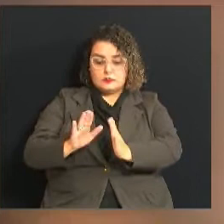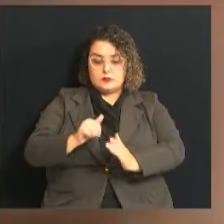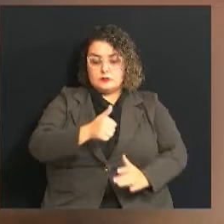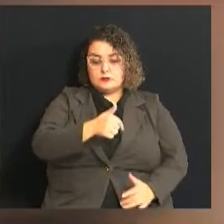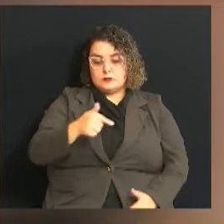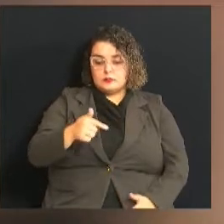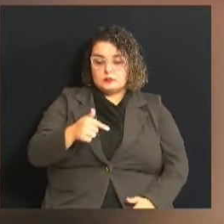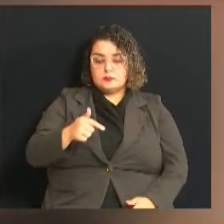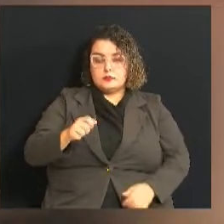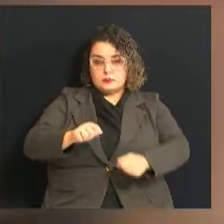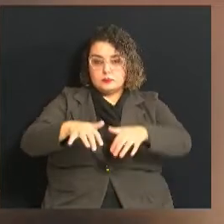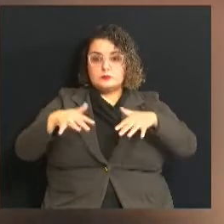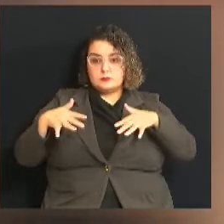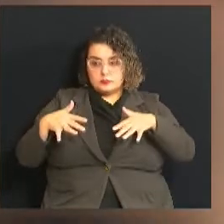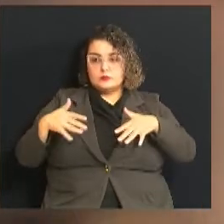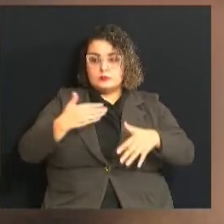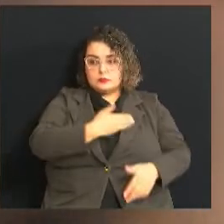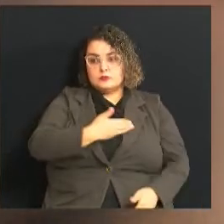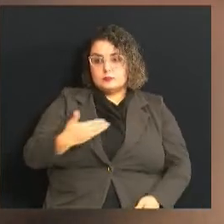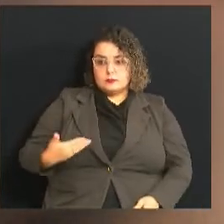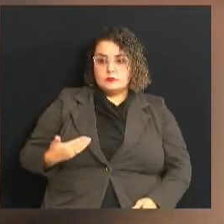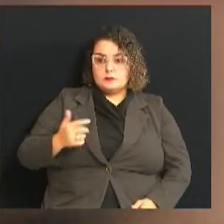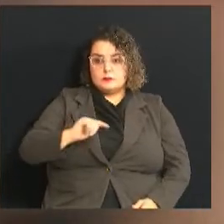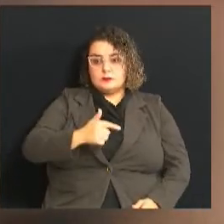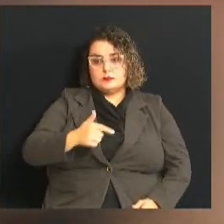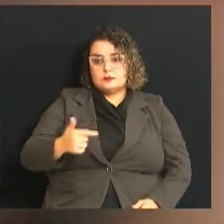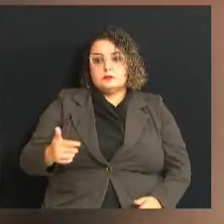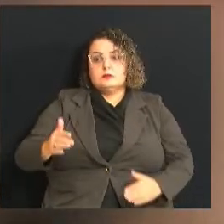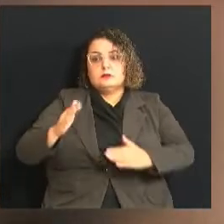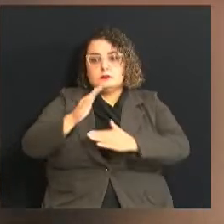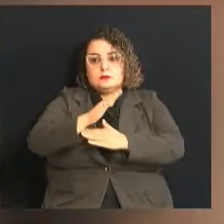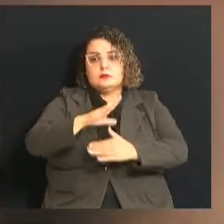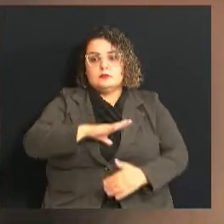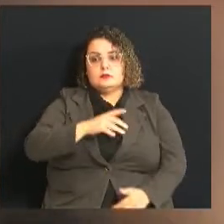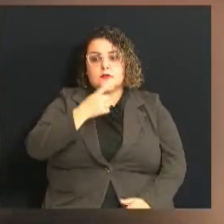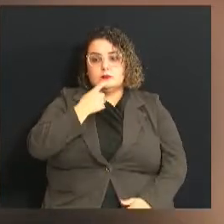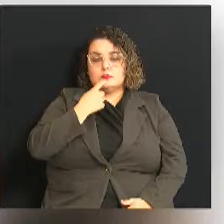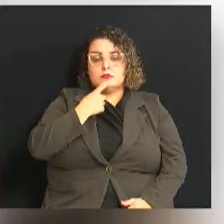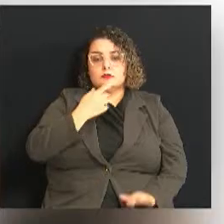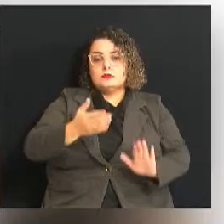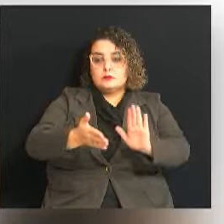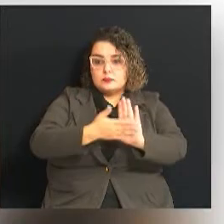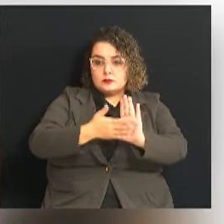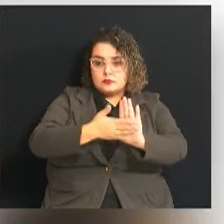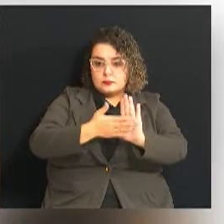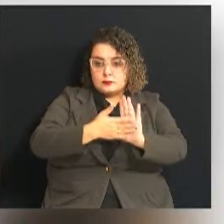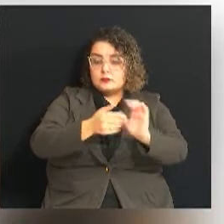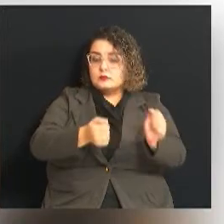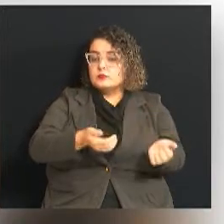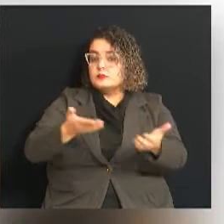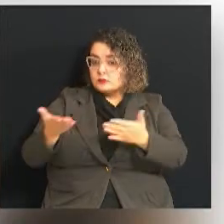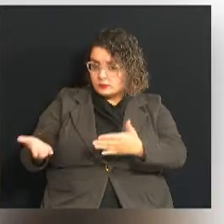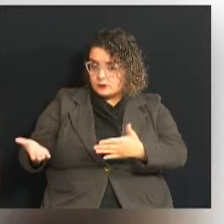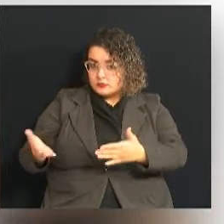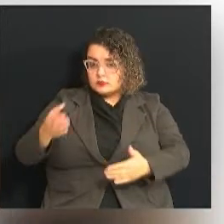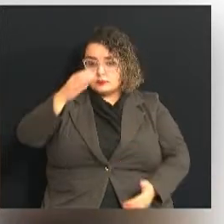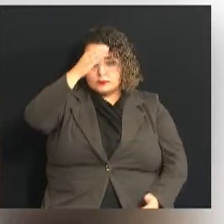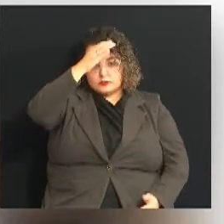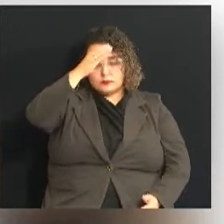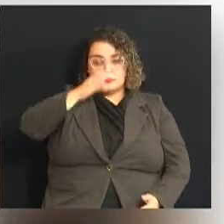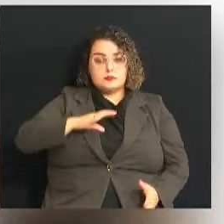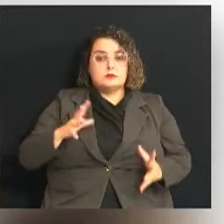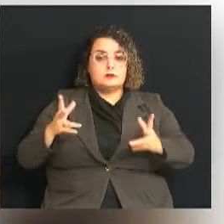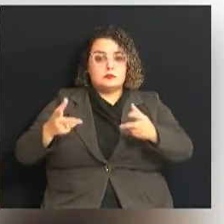Audiência Pública de 2022 da Câmara de Campinas. A proposta foi apresentar aos munícipes todas as